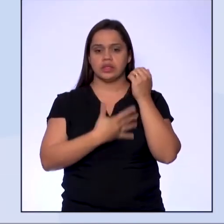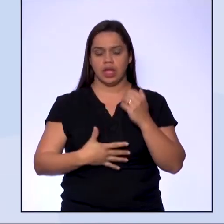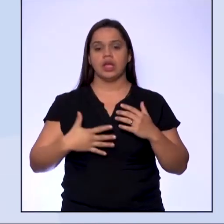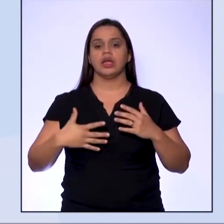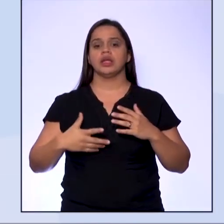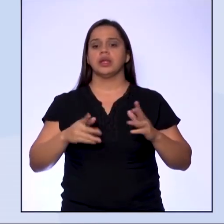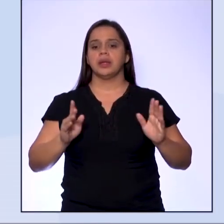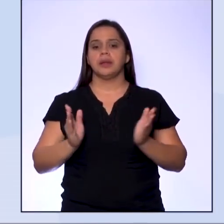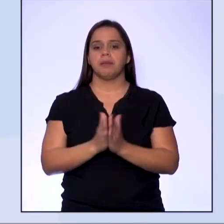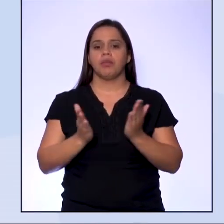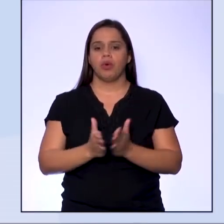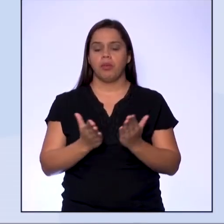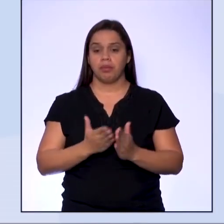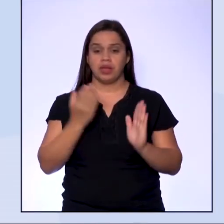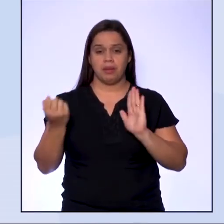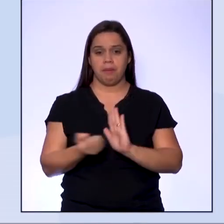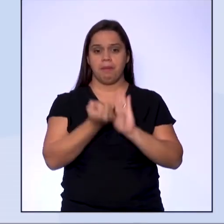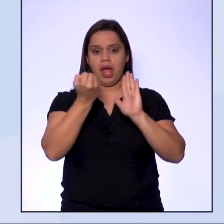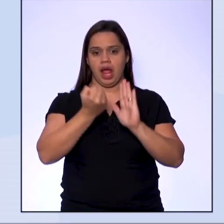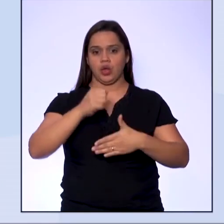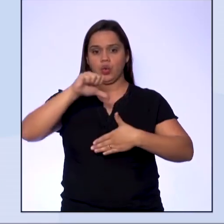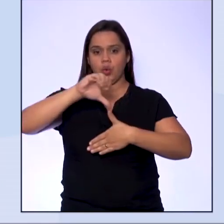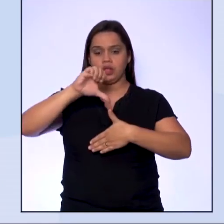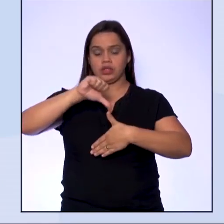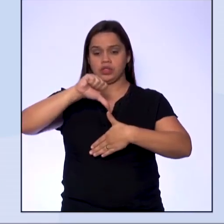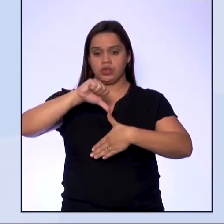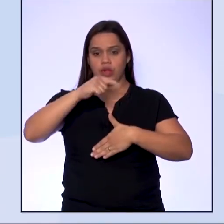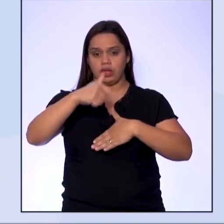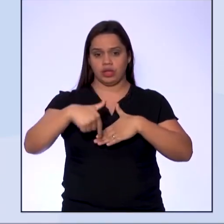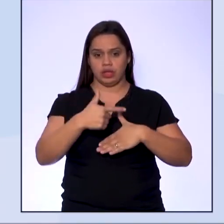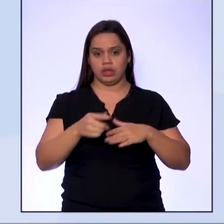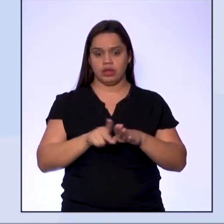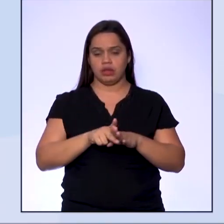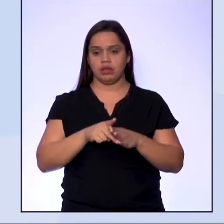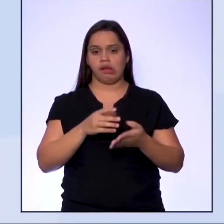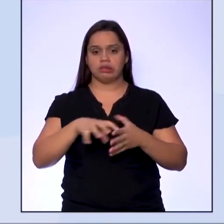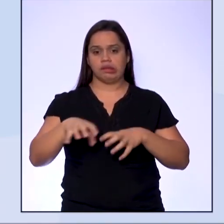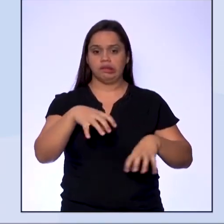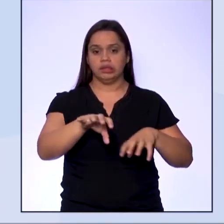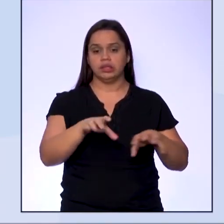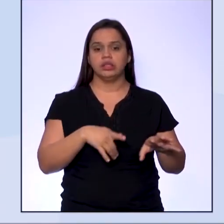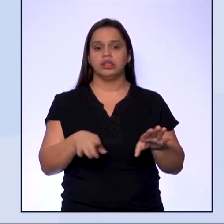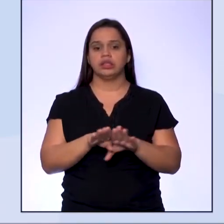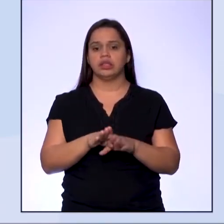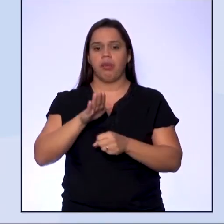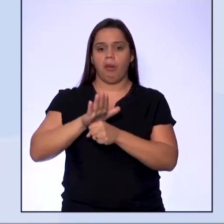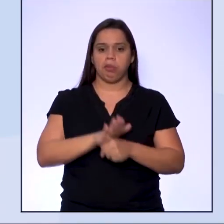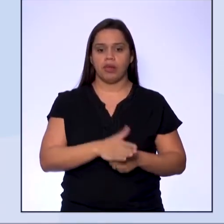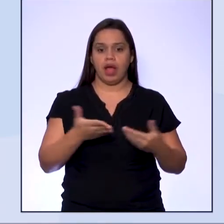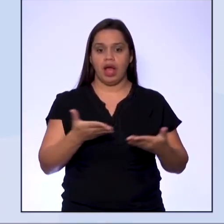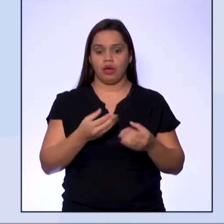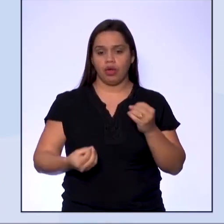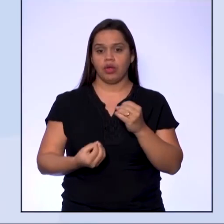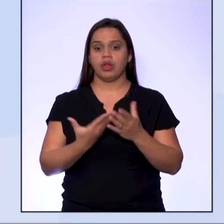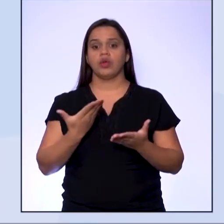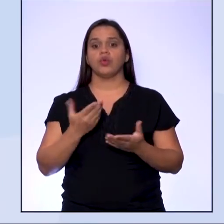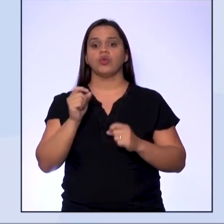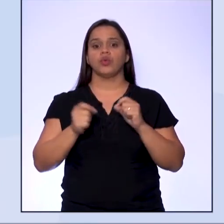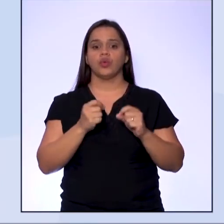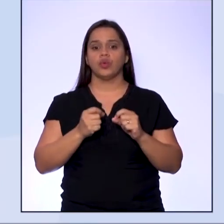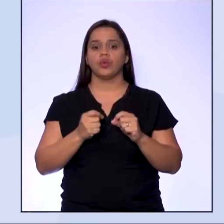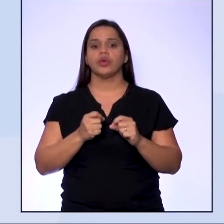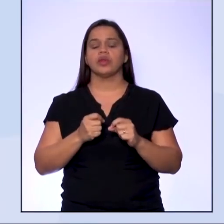do Oscar Niemeyer, bem conhecido, o arquiteto brasileiro, né, escritor e tudo mais, e também um fragmento,